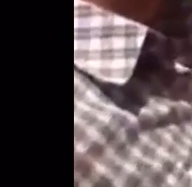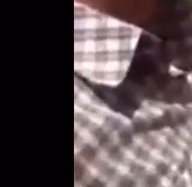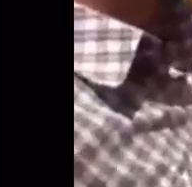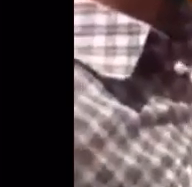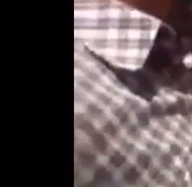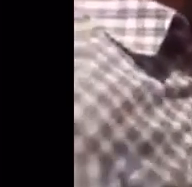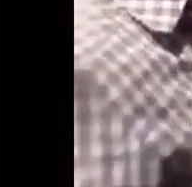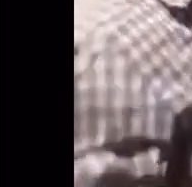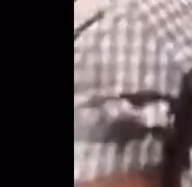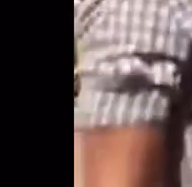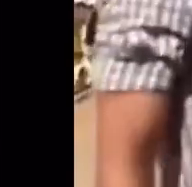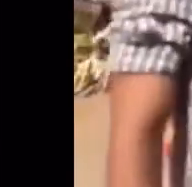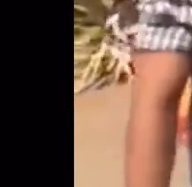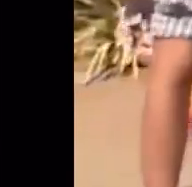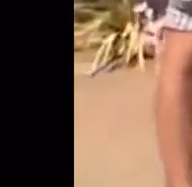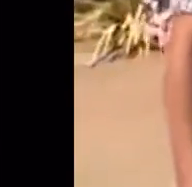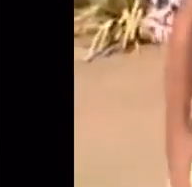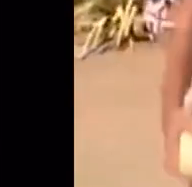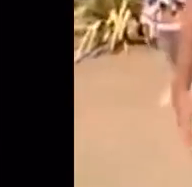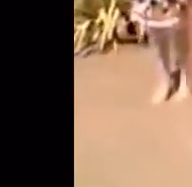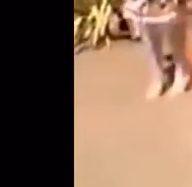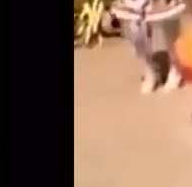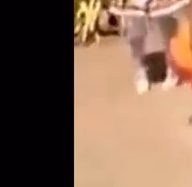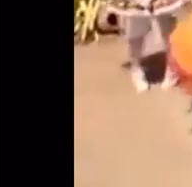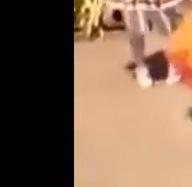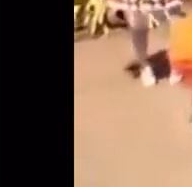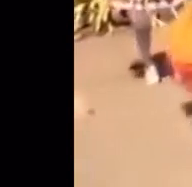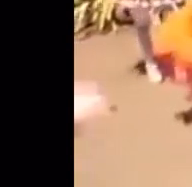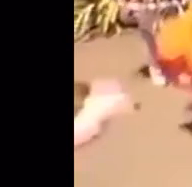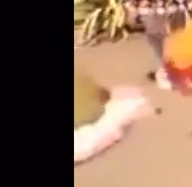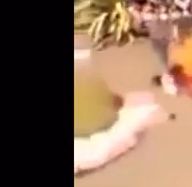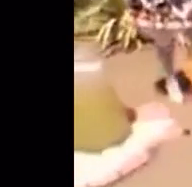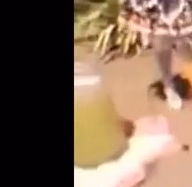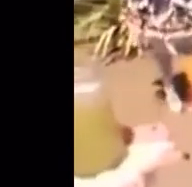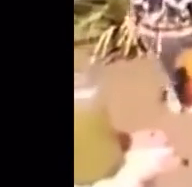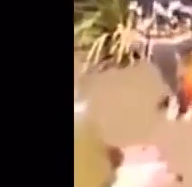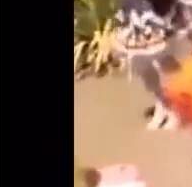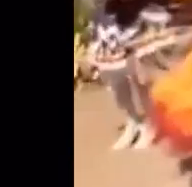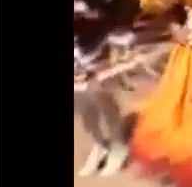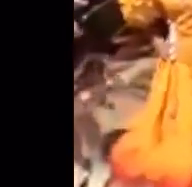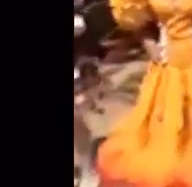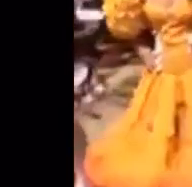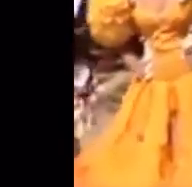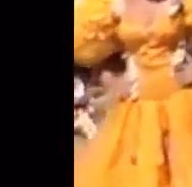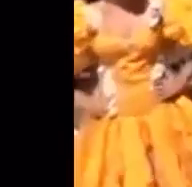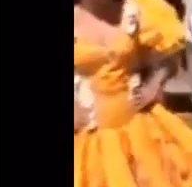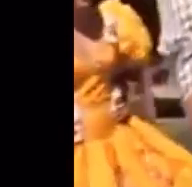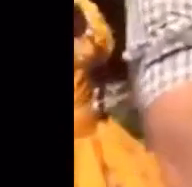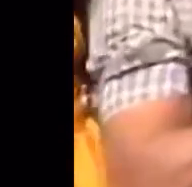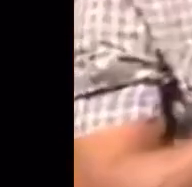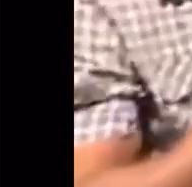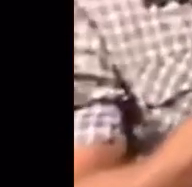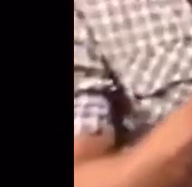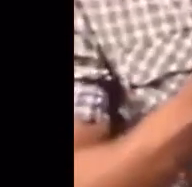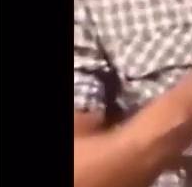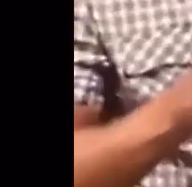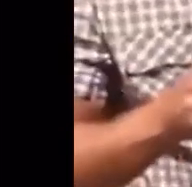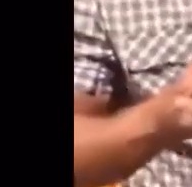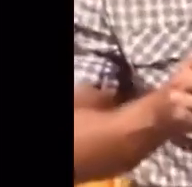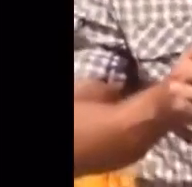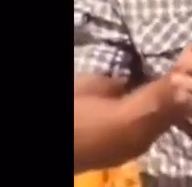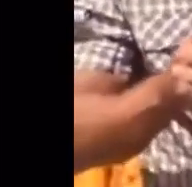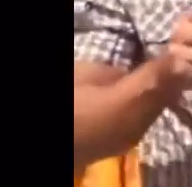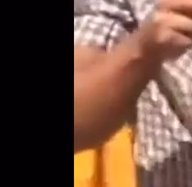serra. Simbora. Tomar um suquinho pra refrescar? Bora. Ai, beleza. Vamos fazer um brinde ao forró. Um brinde ao forró.